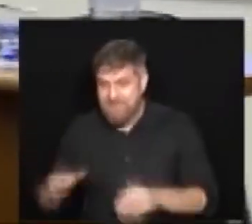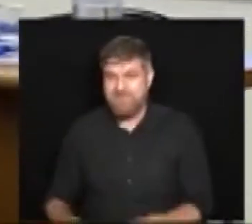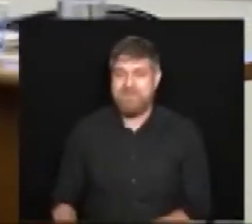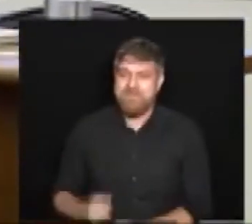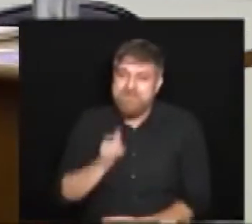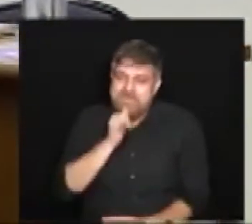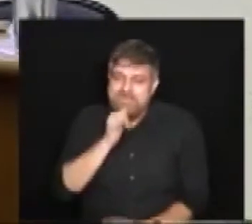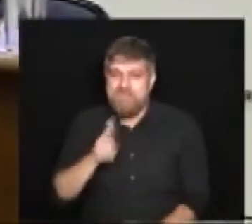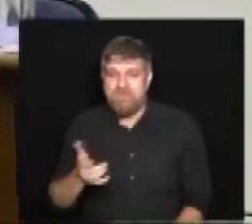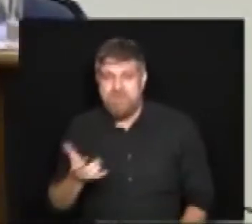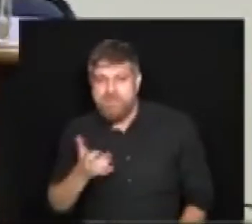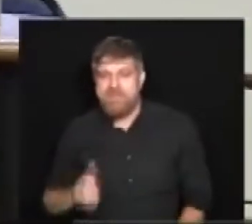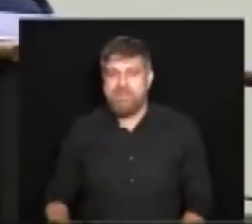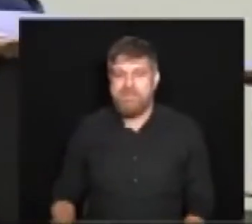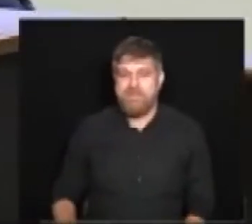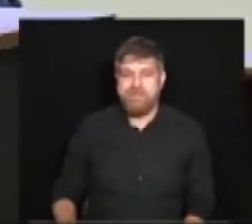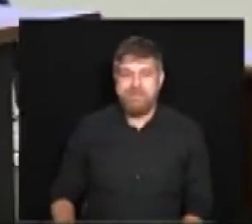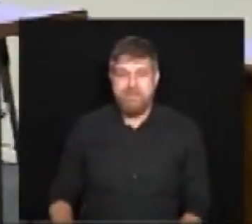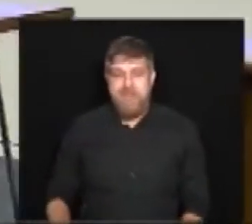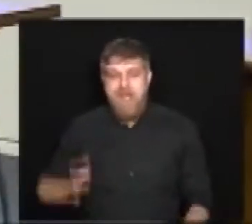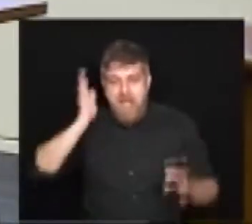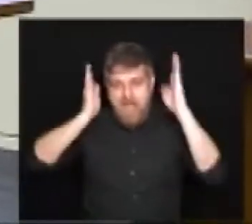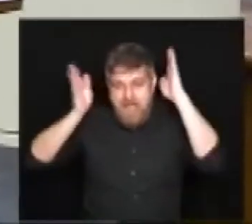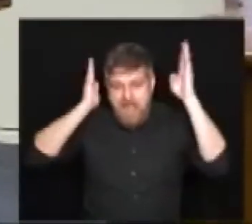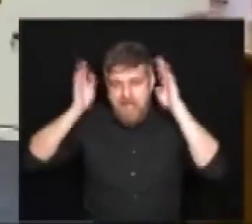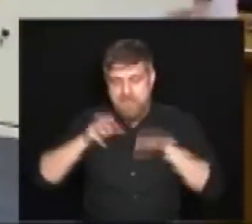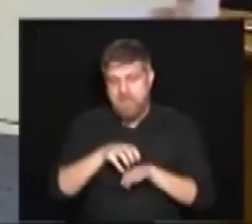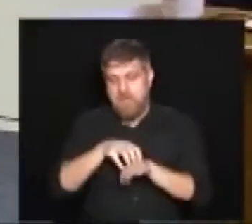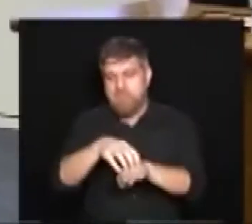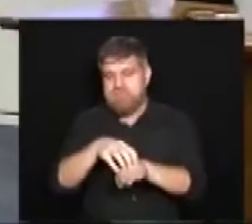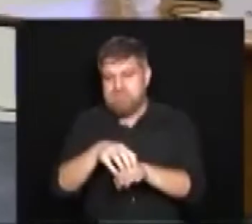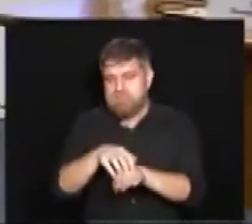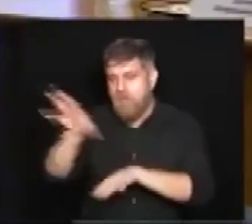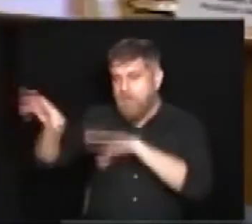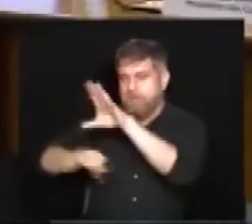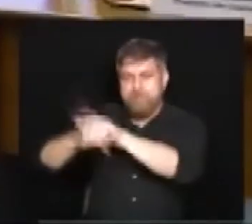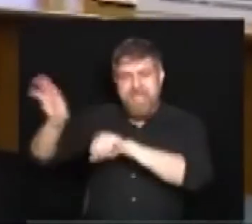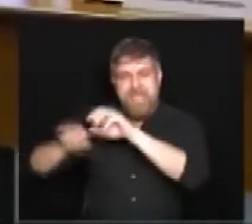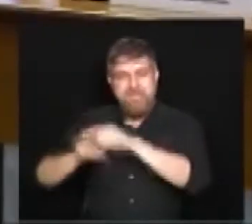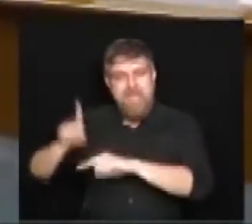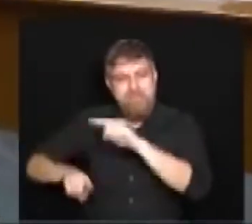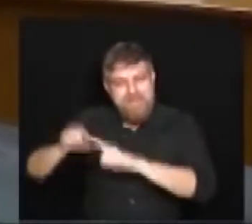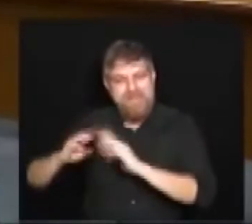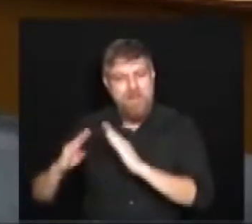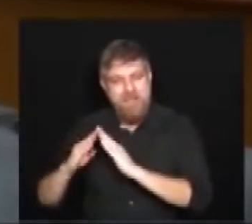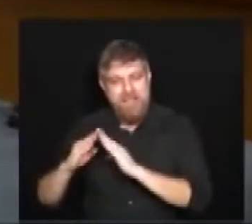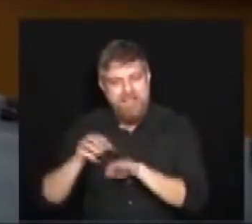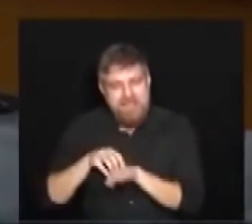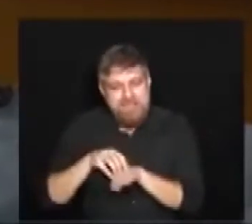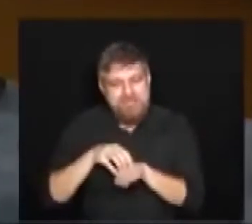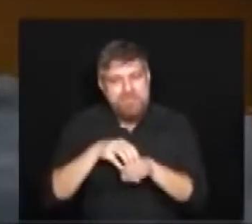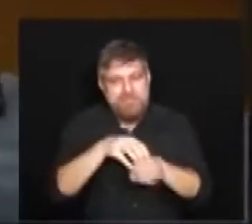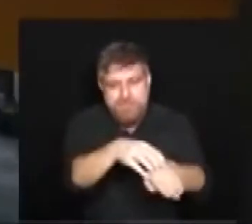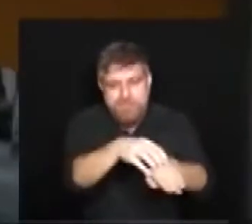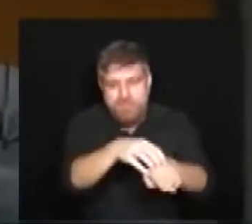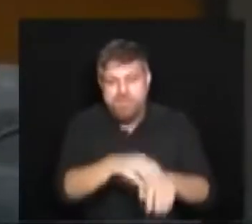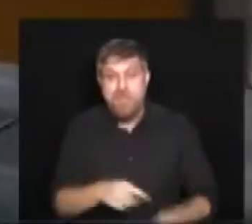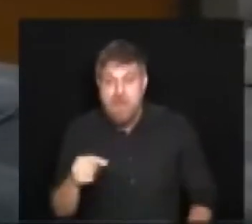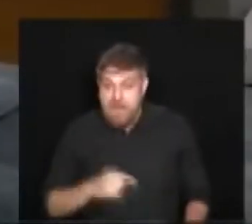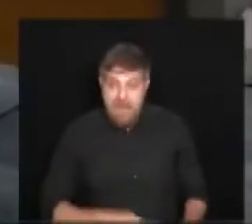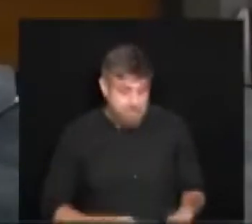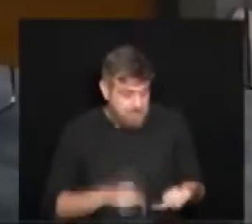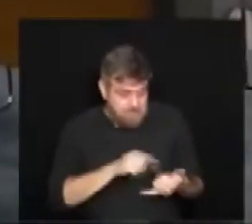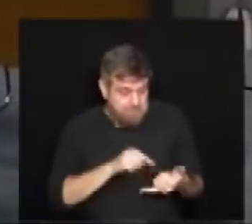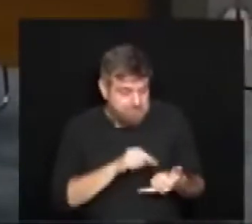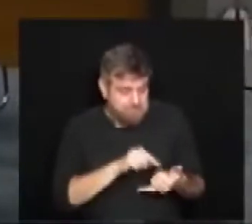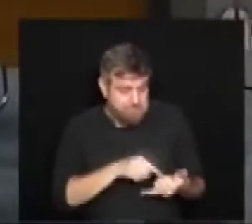mudança, preciso estacionar o caminhão em frente da minha casa, coisas desse tipo, que exigem um protocolo que a pessoa vai fazer tudo à distância também. Perfeito. E